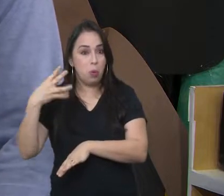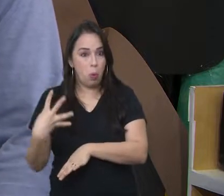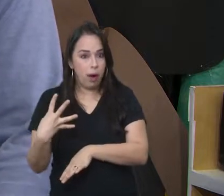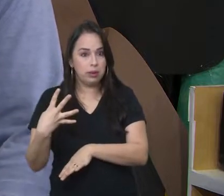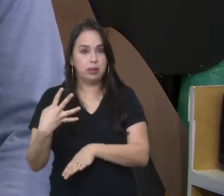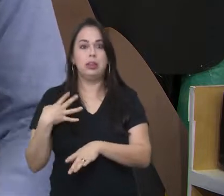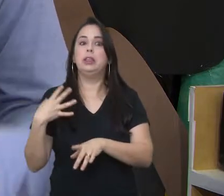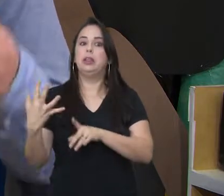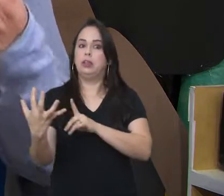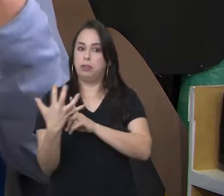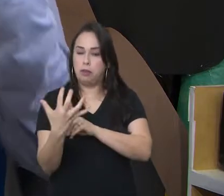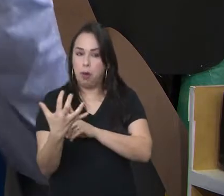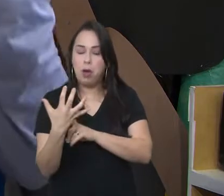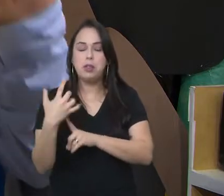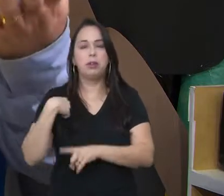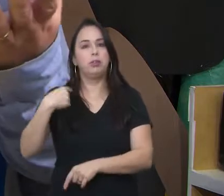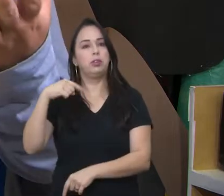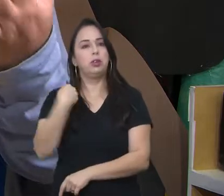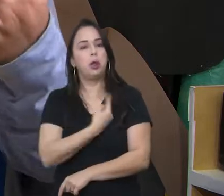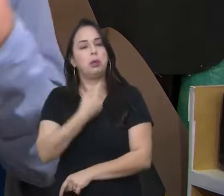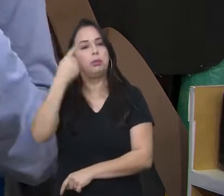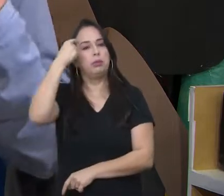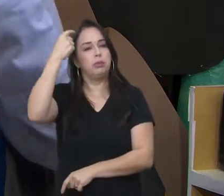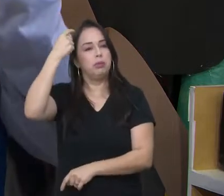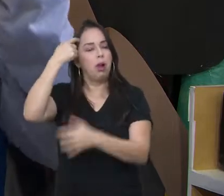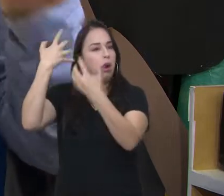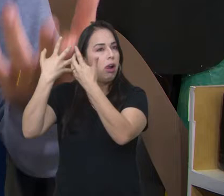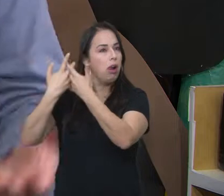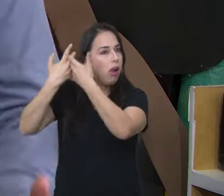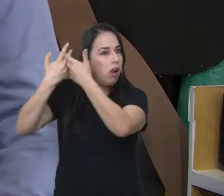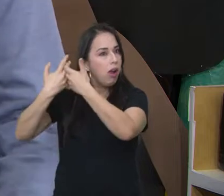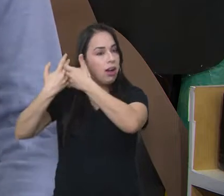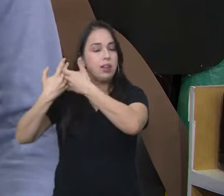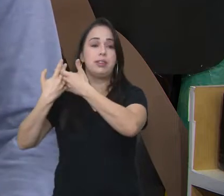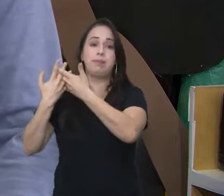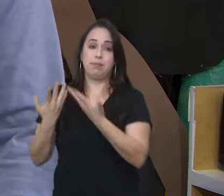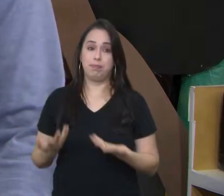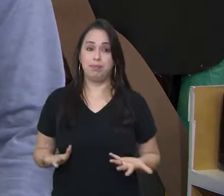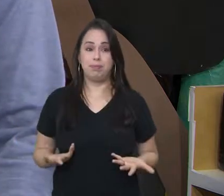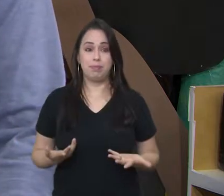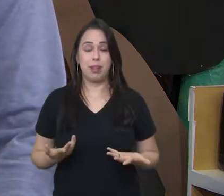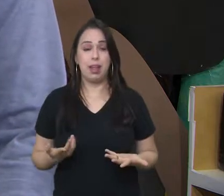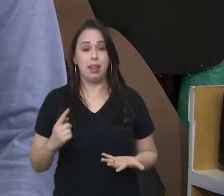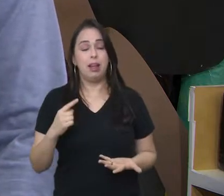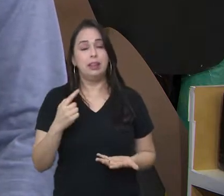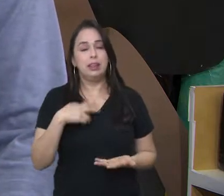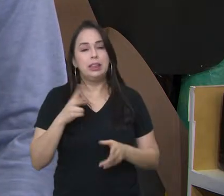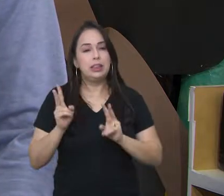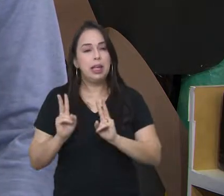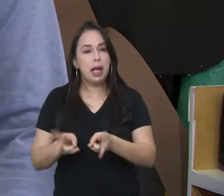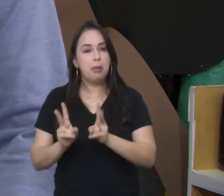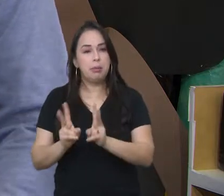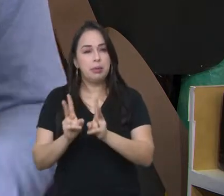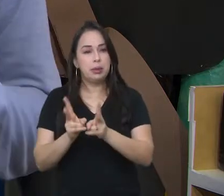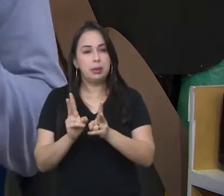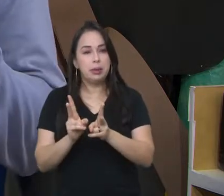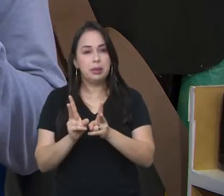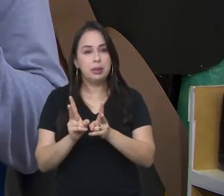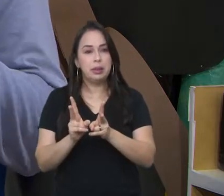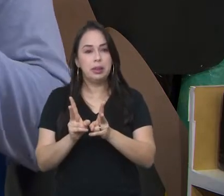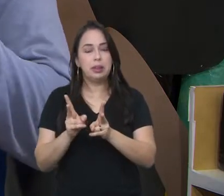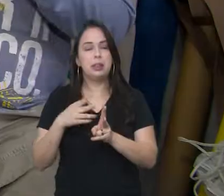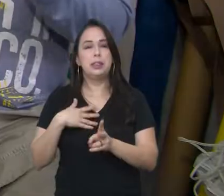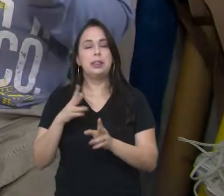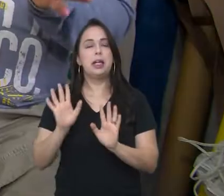trabalho, porque a gente acaba ficando pensando, vendo esse tipo de coisa, então a gente sempre está assim, meio